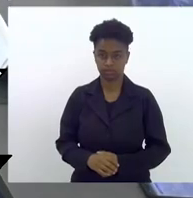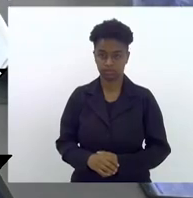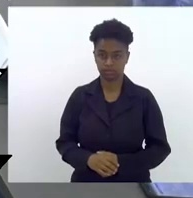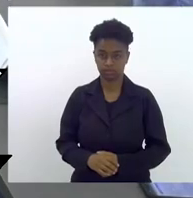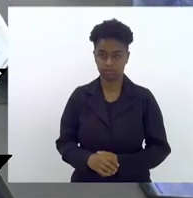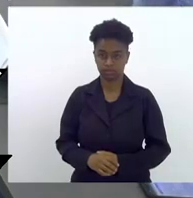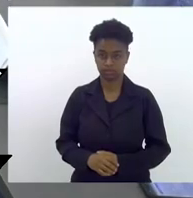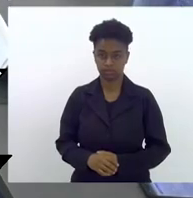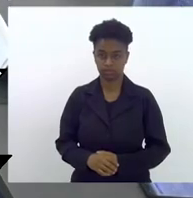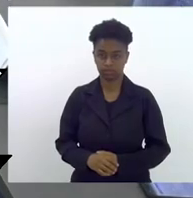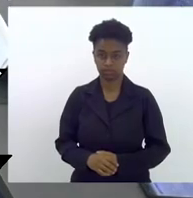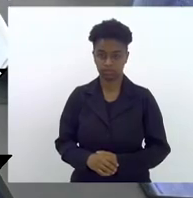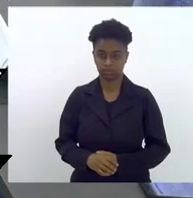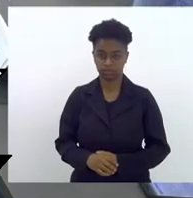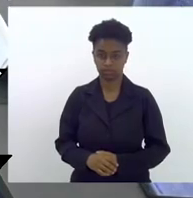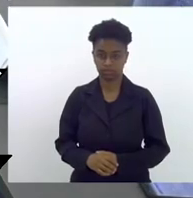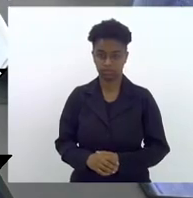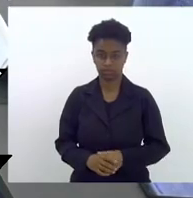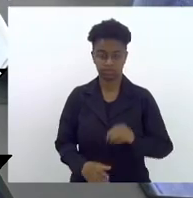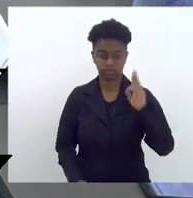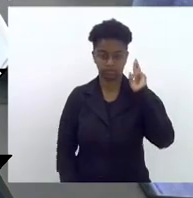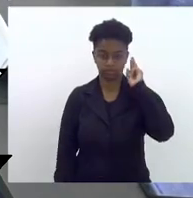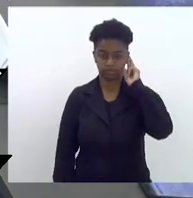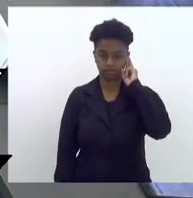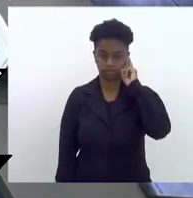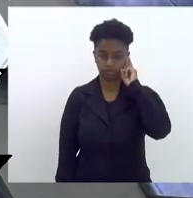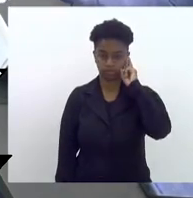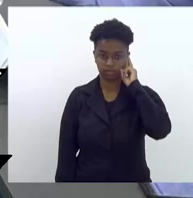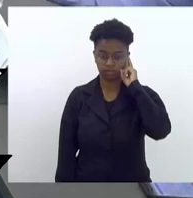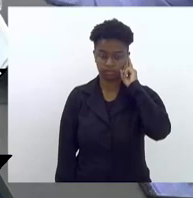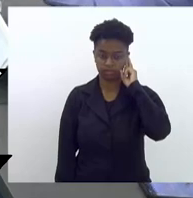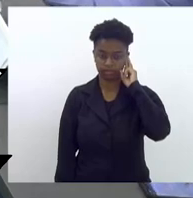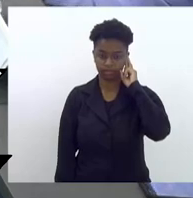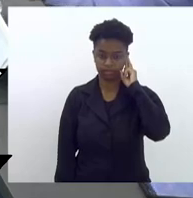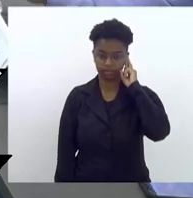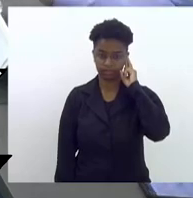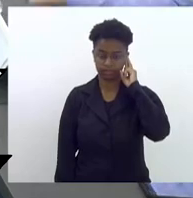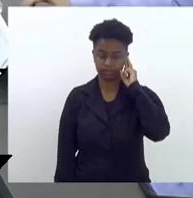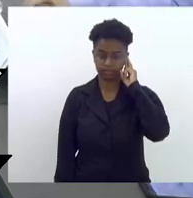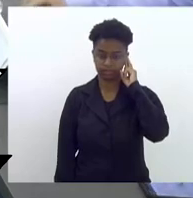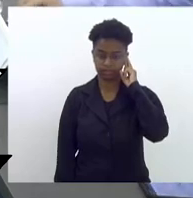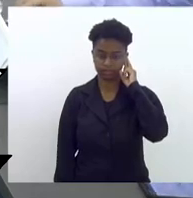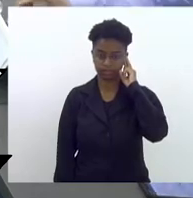a intenção da autoria dessa lei que na verdade ela Visa ter